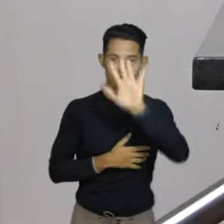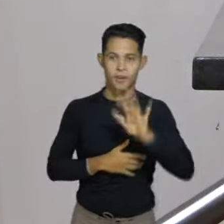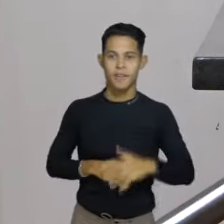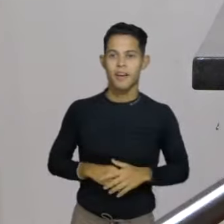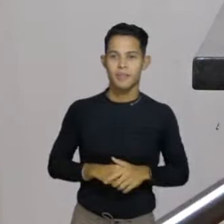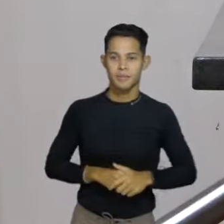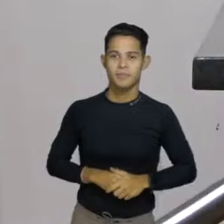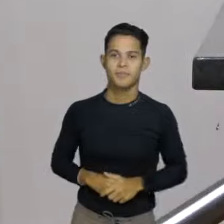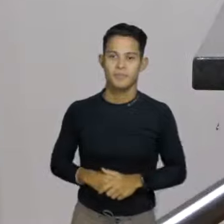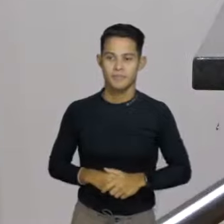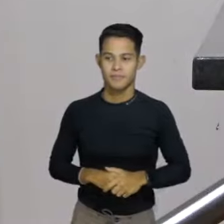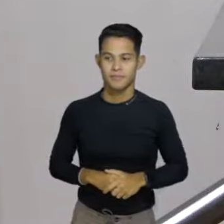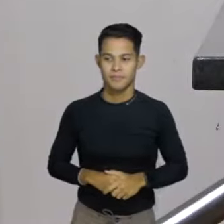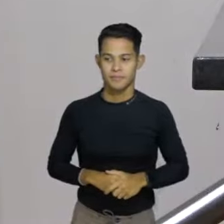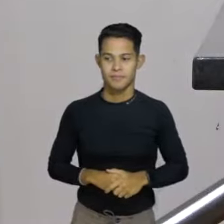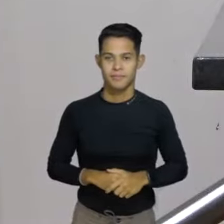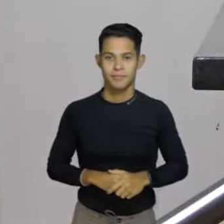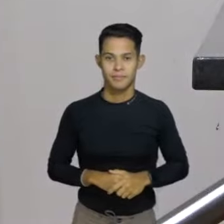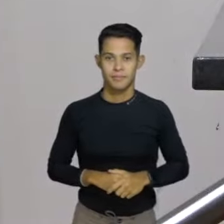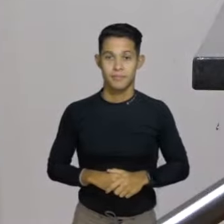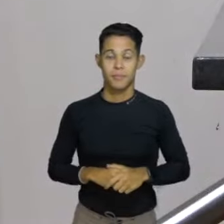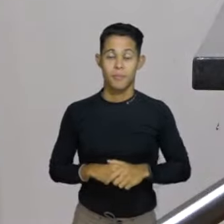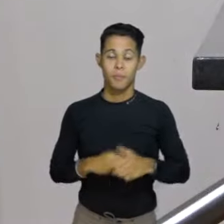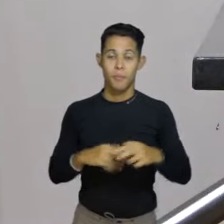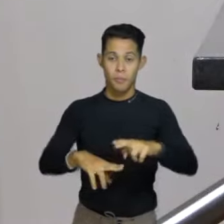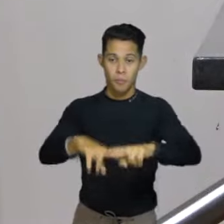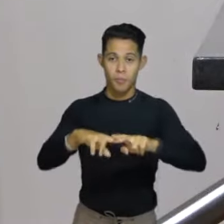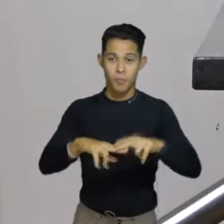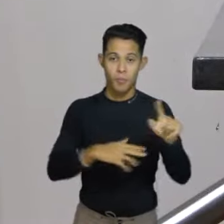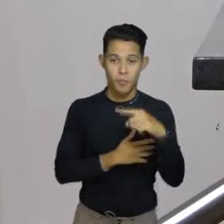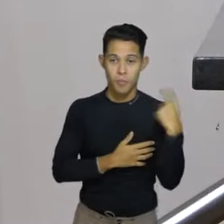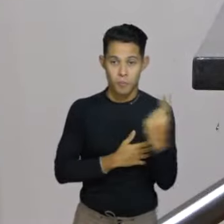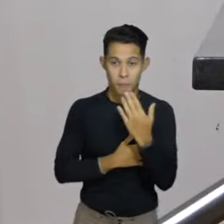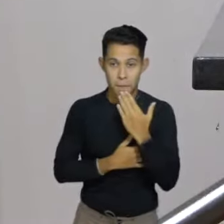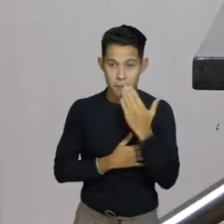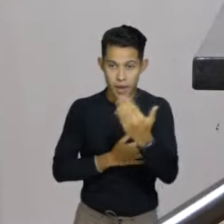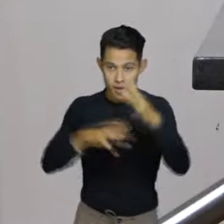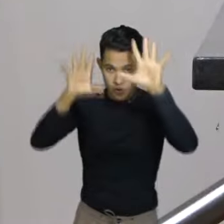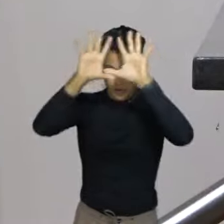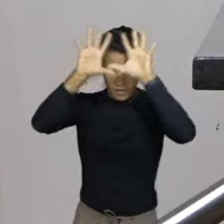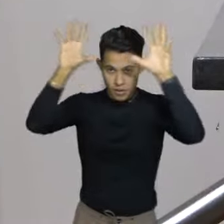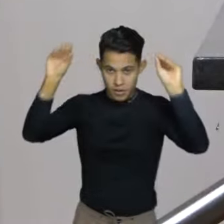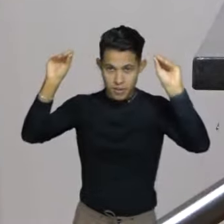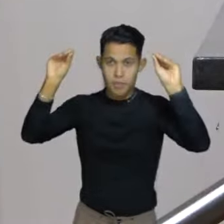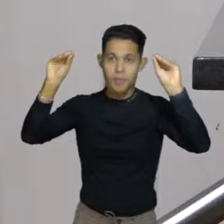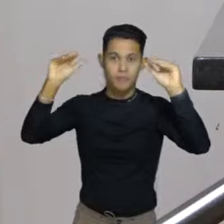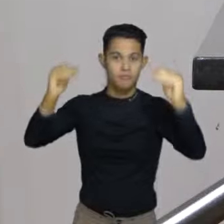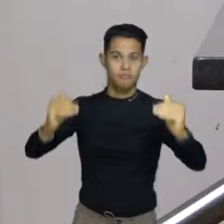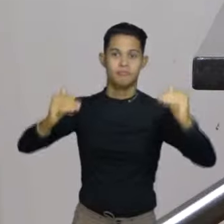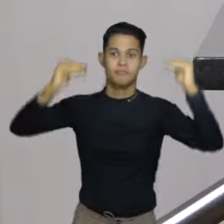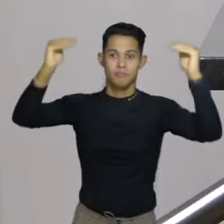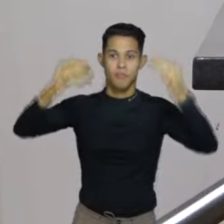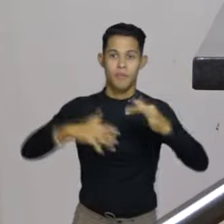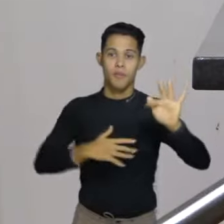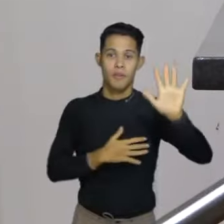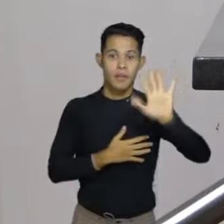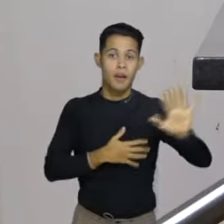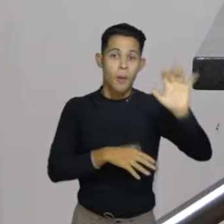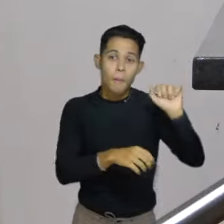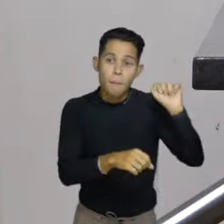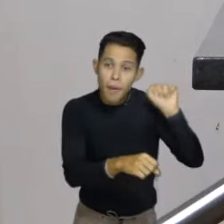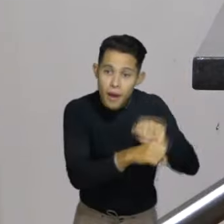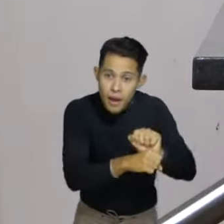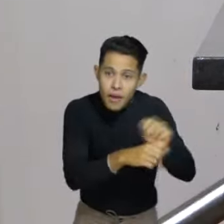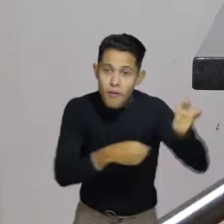brasileiros fica aqui o nosso apelo ao Supremo Tribunal Federal que pare um pouco com ativismo judicial que volte a suas